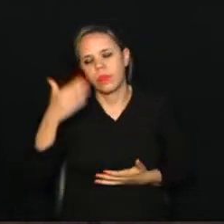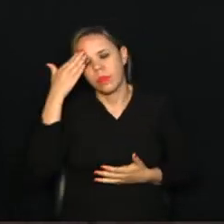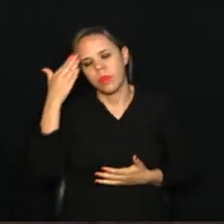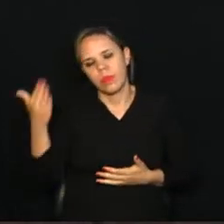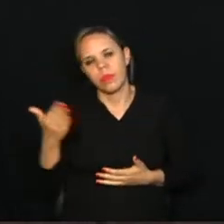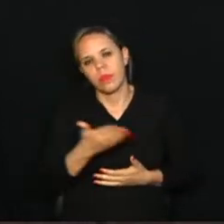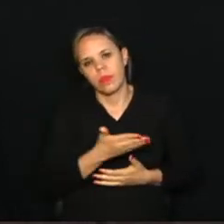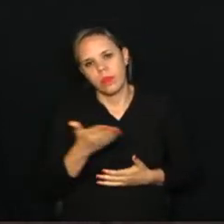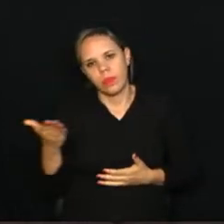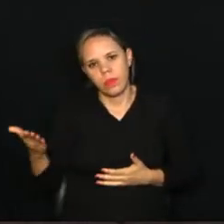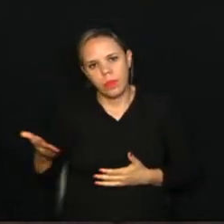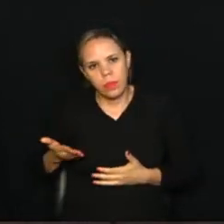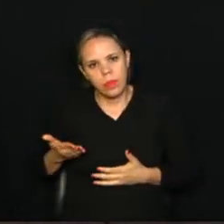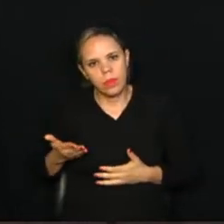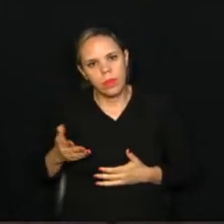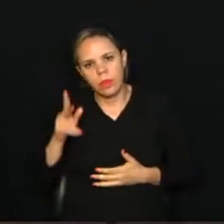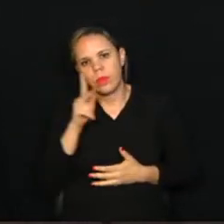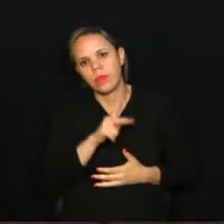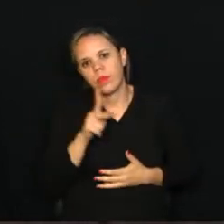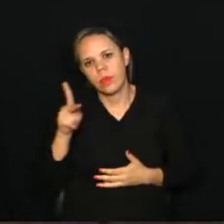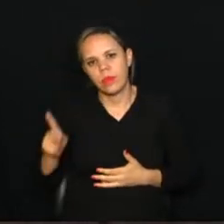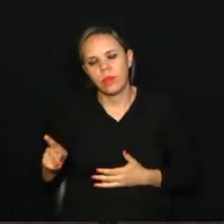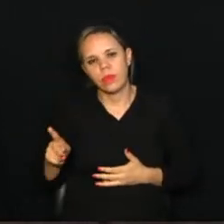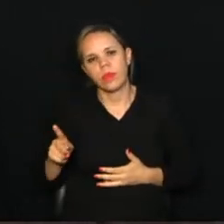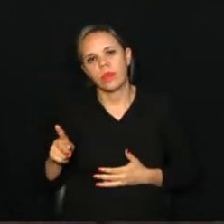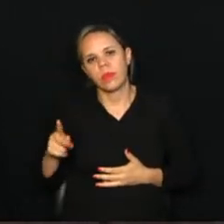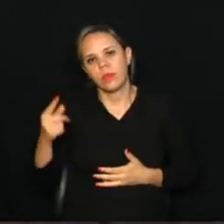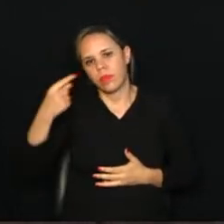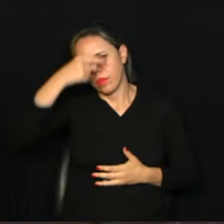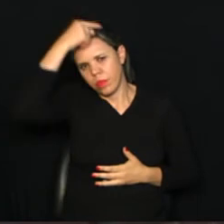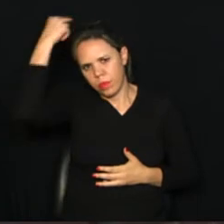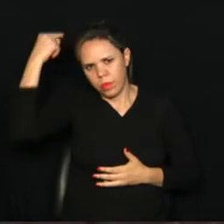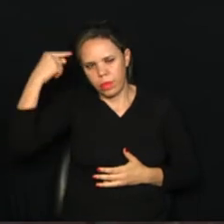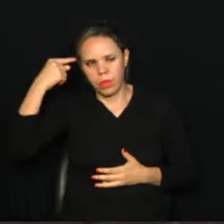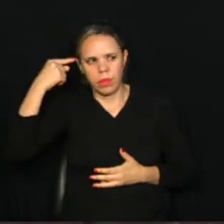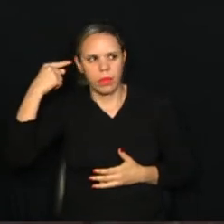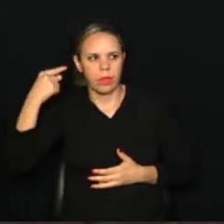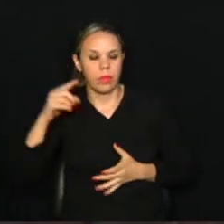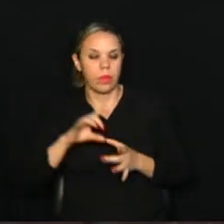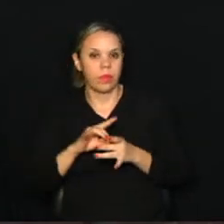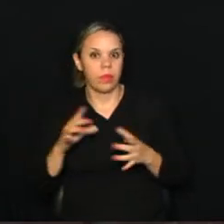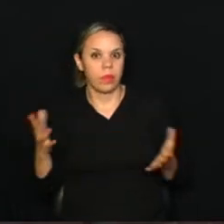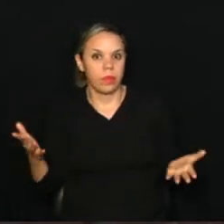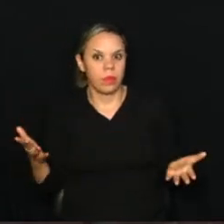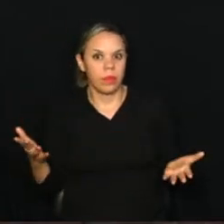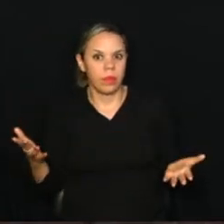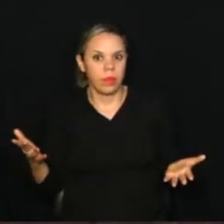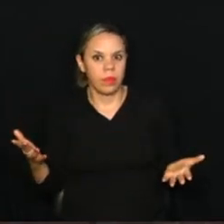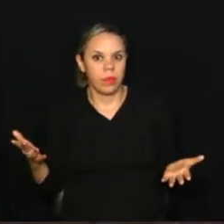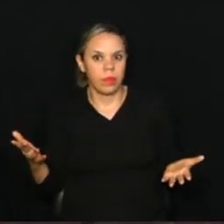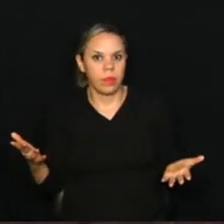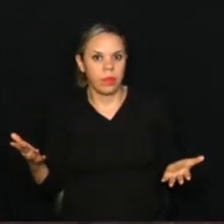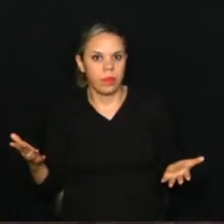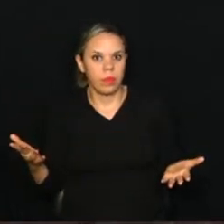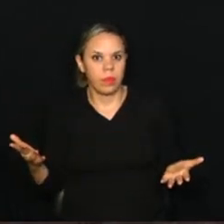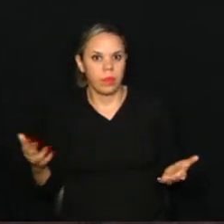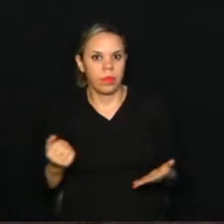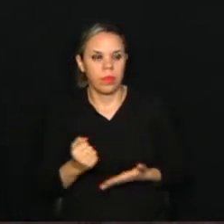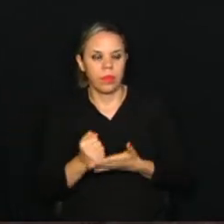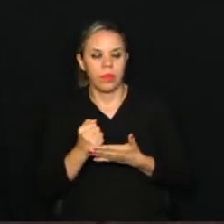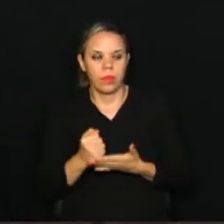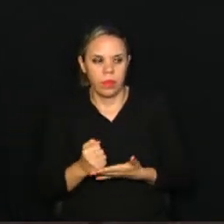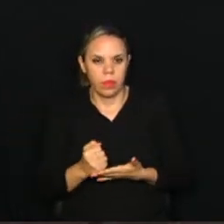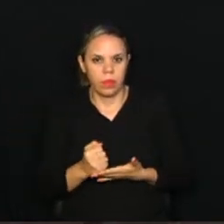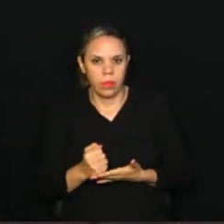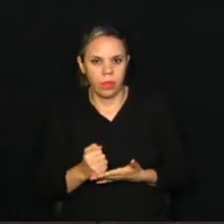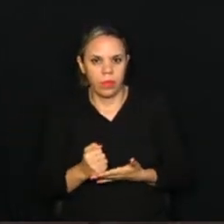agradecer ao professor, agradecer ao Gaspar, e dizer que nós estamos aqui à disposição, né, Gaspar, para poder, inclusive, ajudar no que